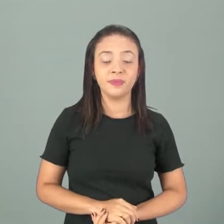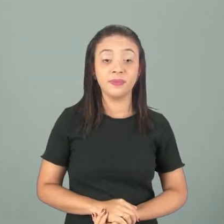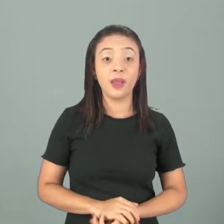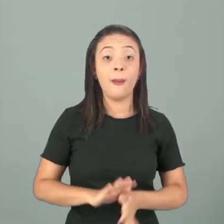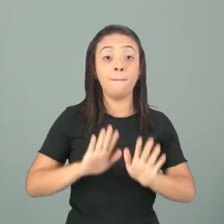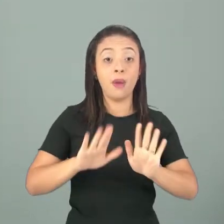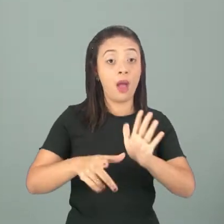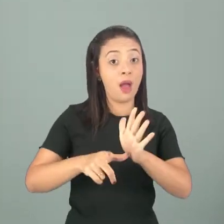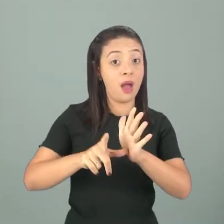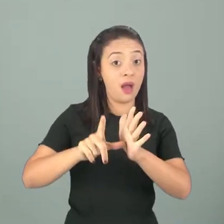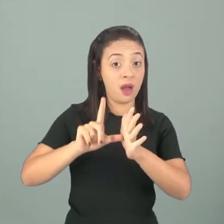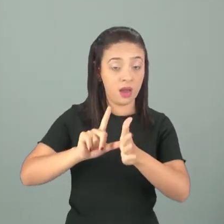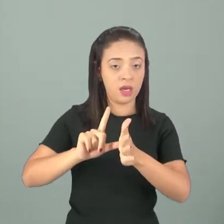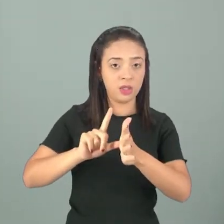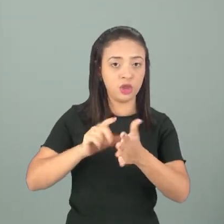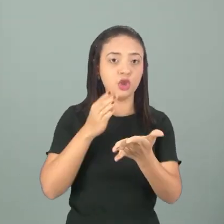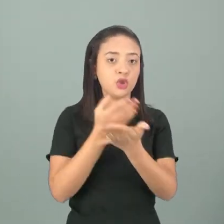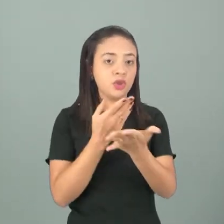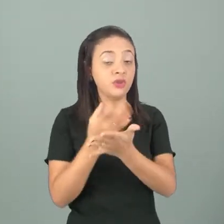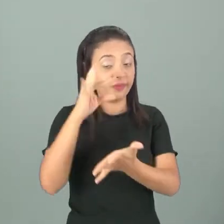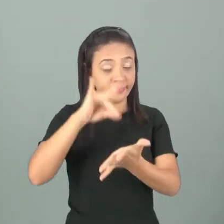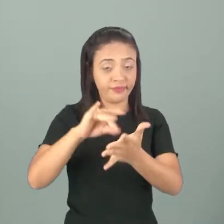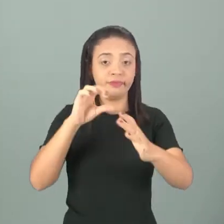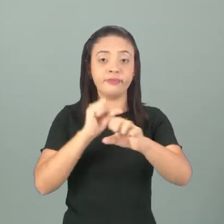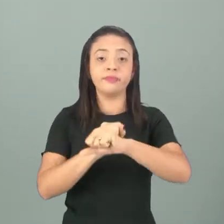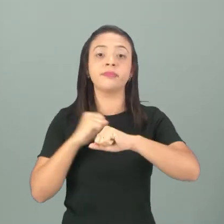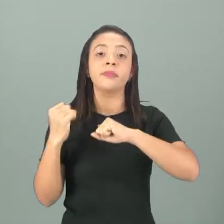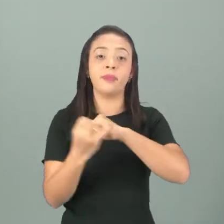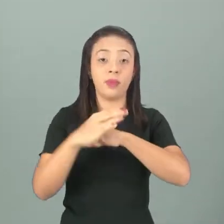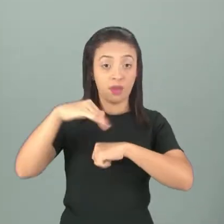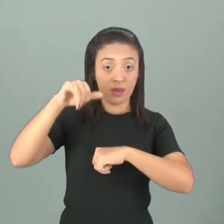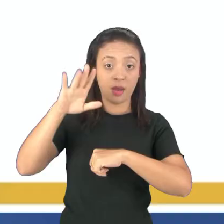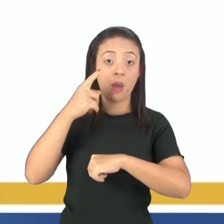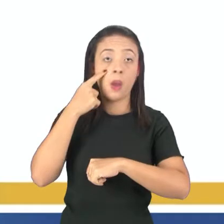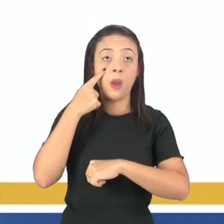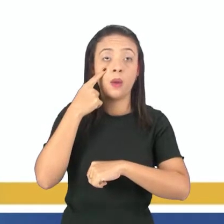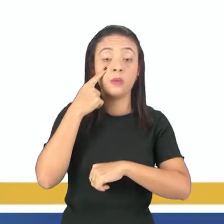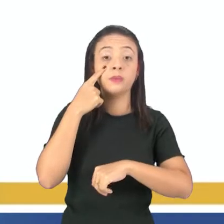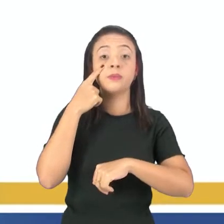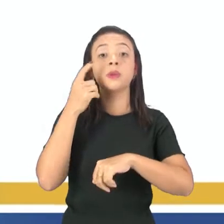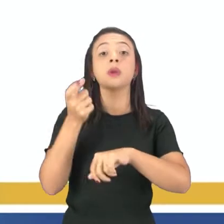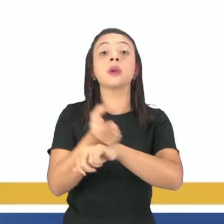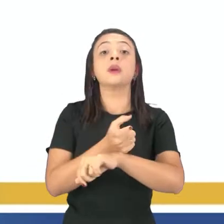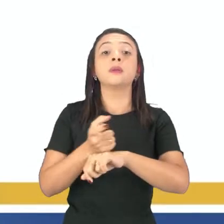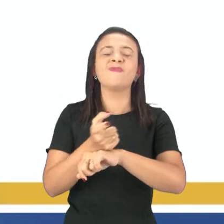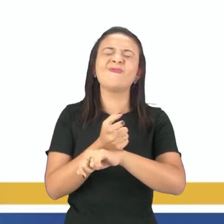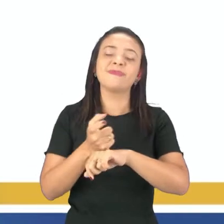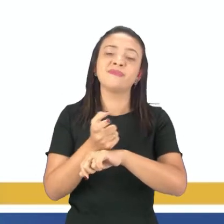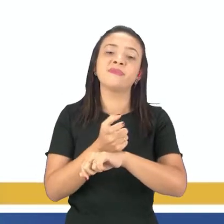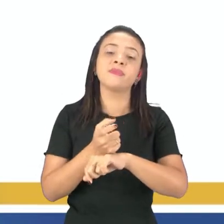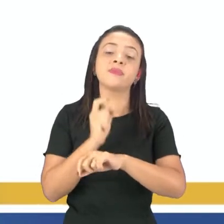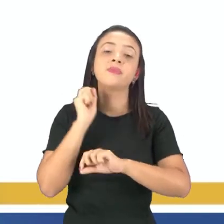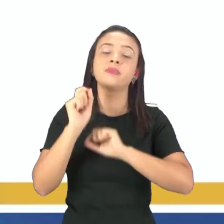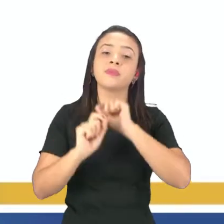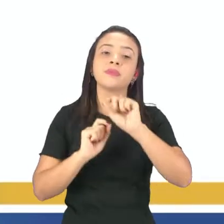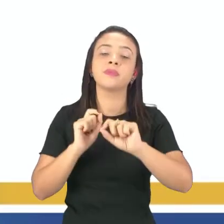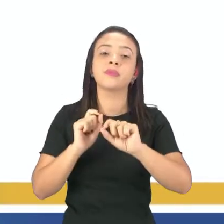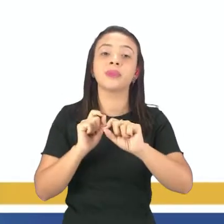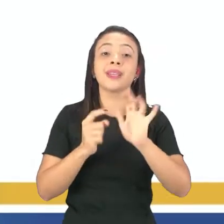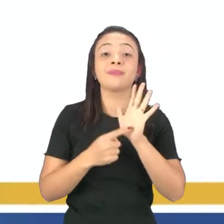Antes da gente entrar falando diretamente sobre o grau superlativo, observem aí os adjetivos, né? Os adjetivos são aqueles